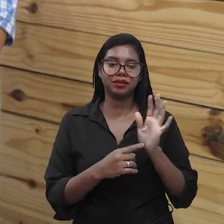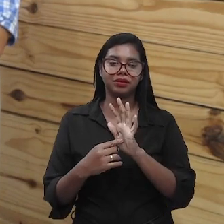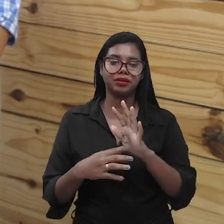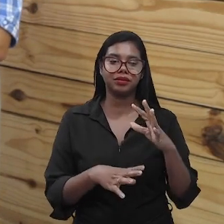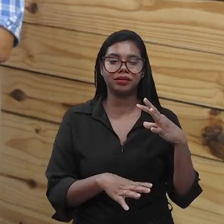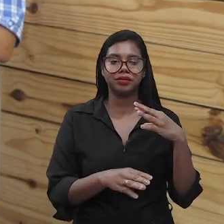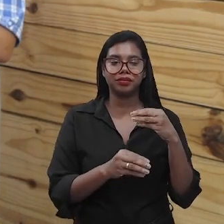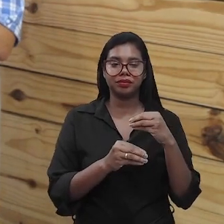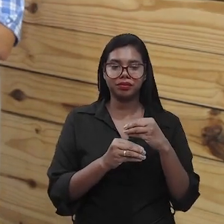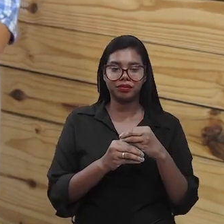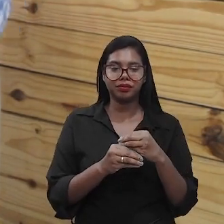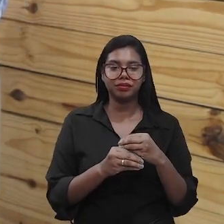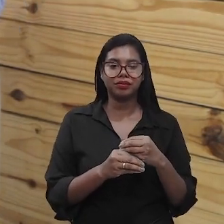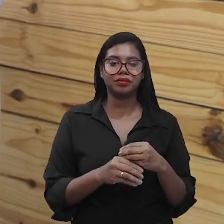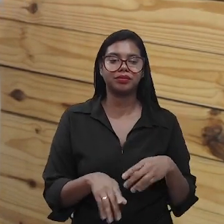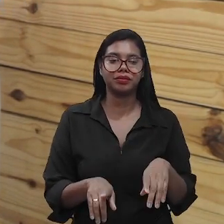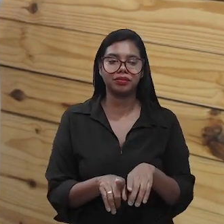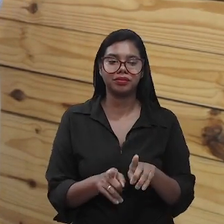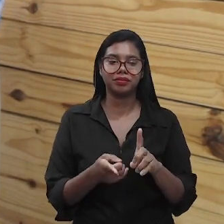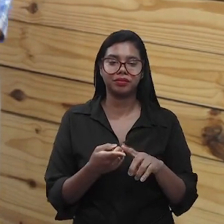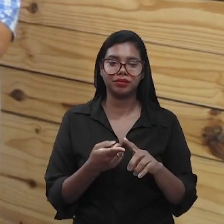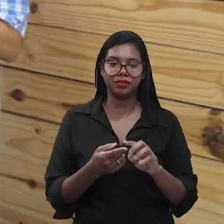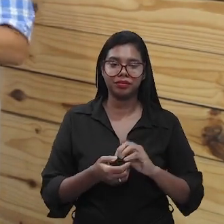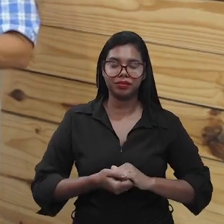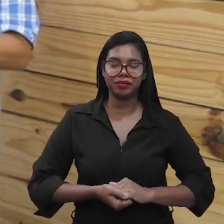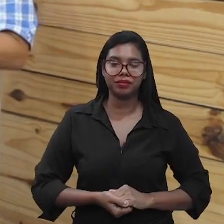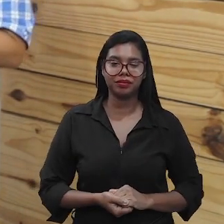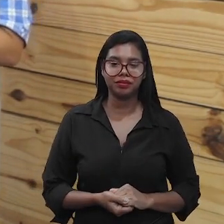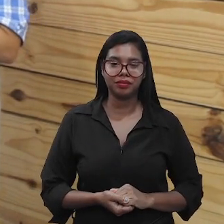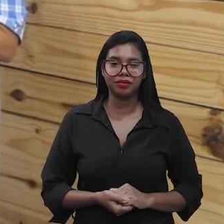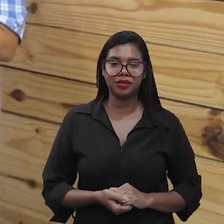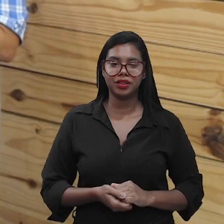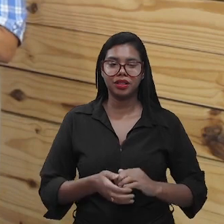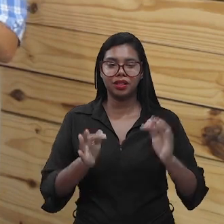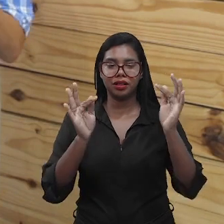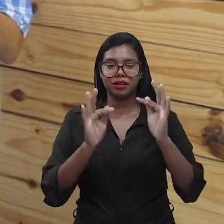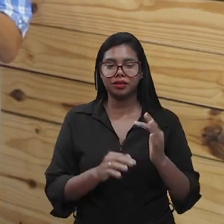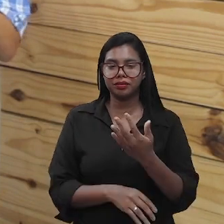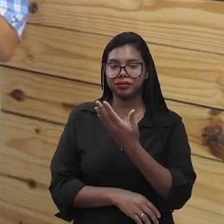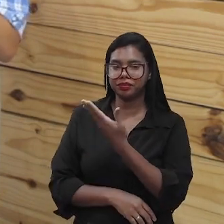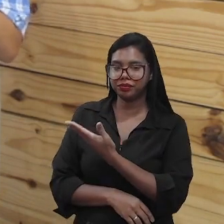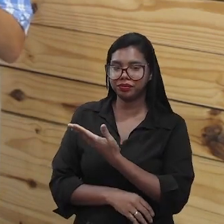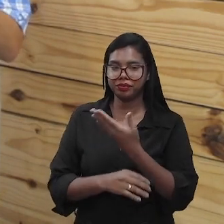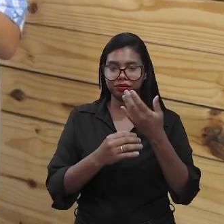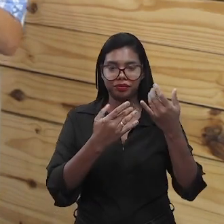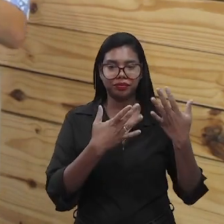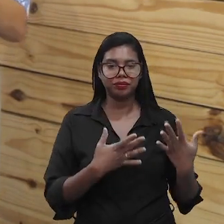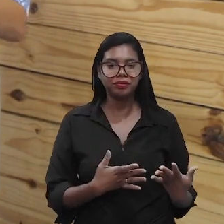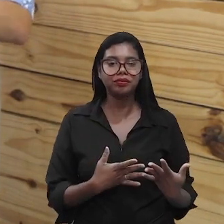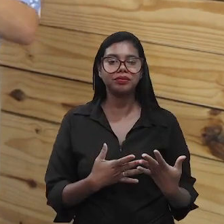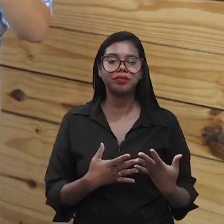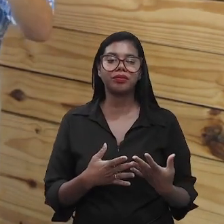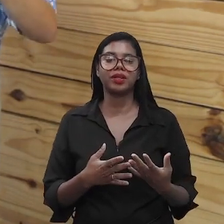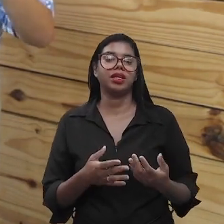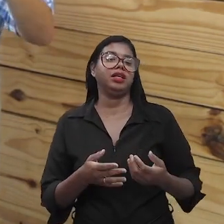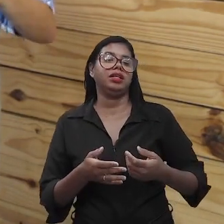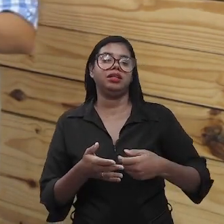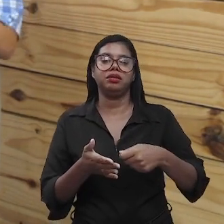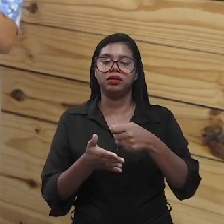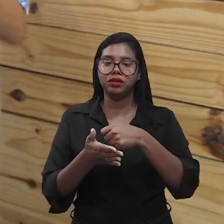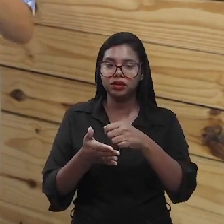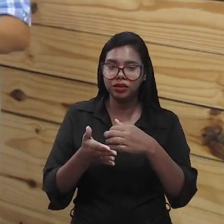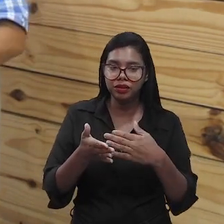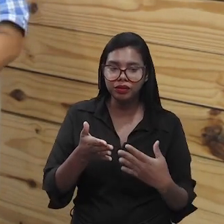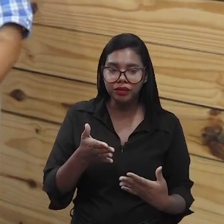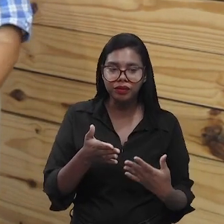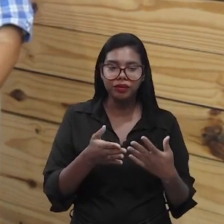direção do book trailer. Já no Felicidade e em Emílio, eu mesmo dirigi, eu mesmo registrei, gravei, né,